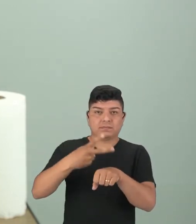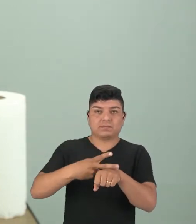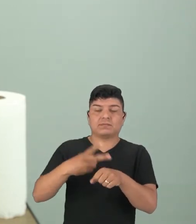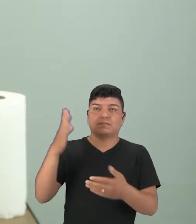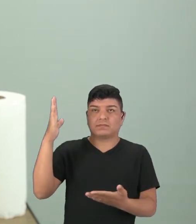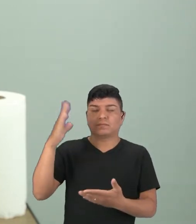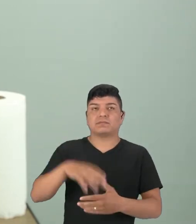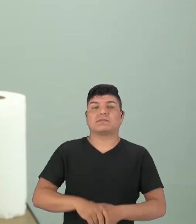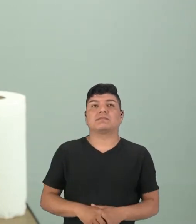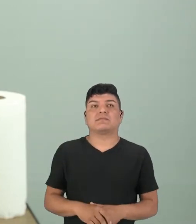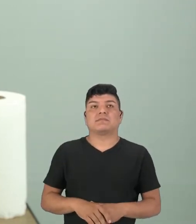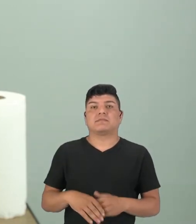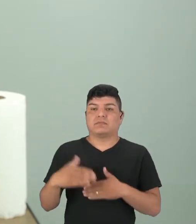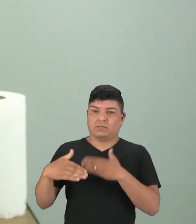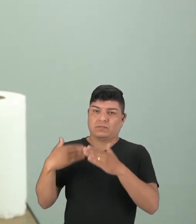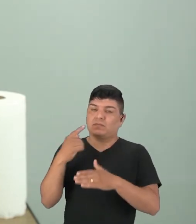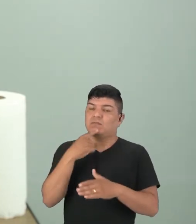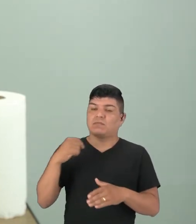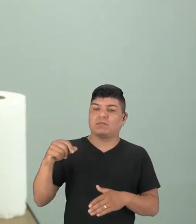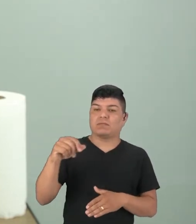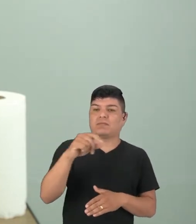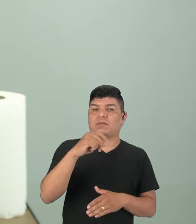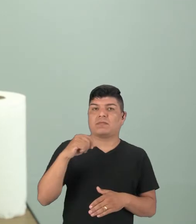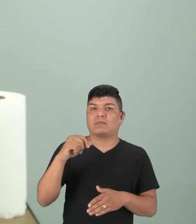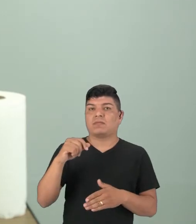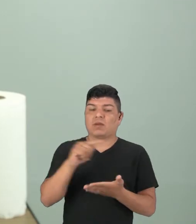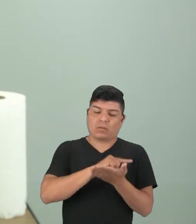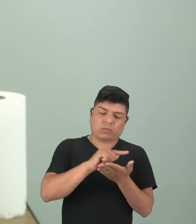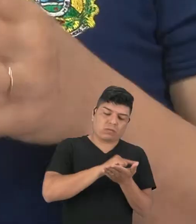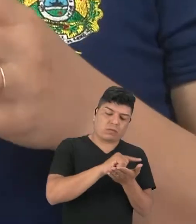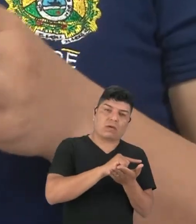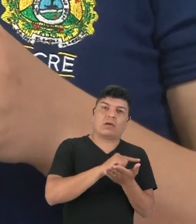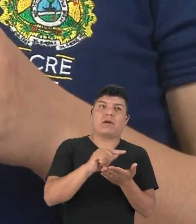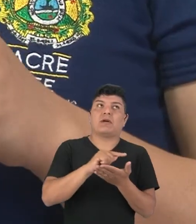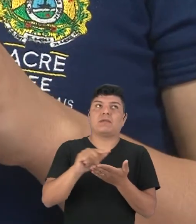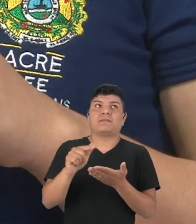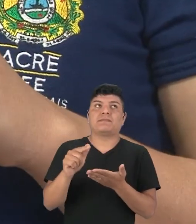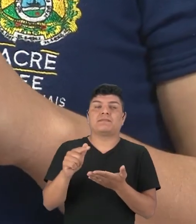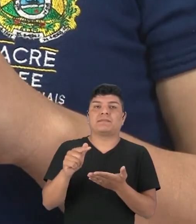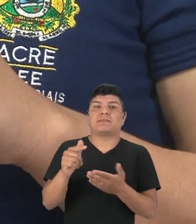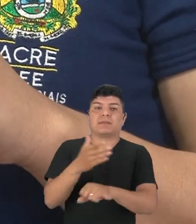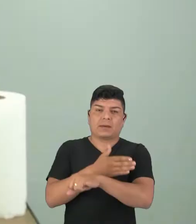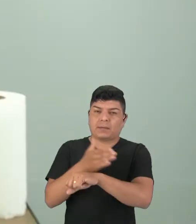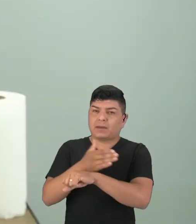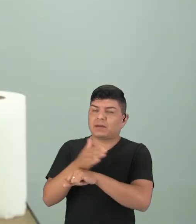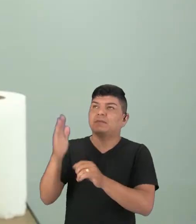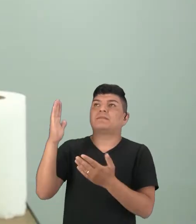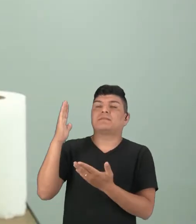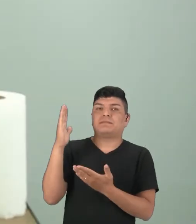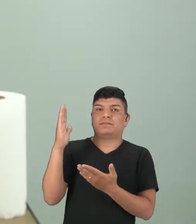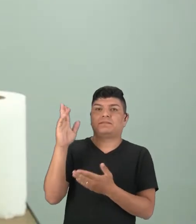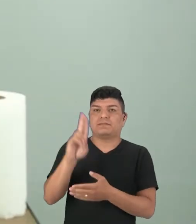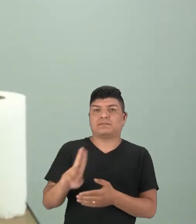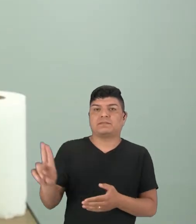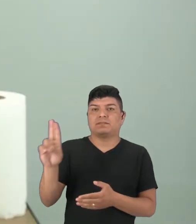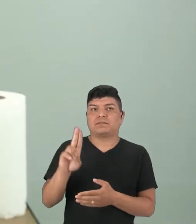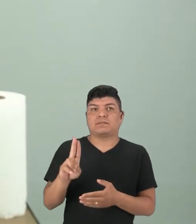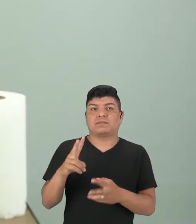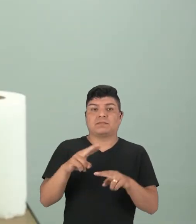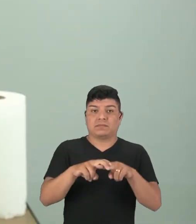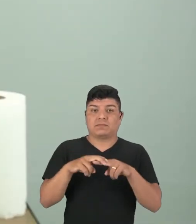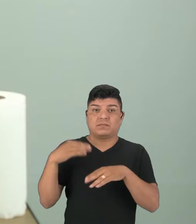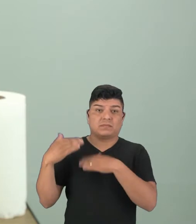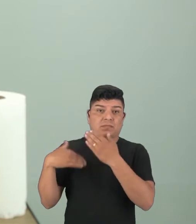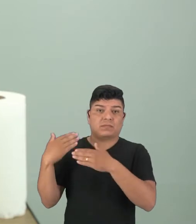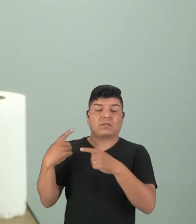viu o processo onde passa o sal. Para ele se tornar, né? Chegar dessa forma também para o nosso uso. Então, esse processo,